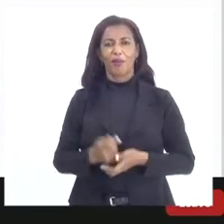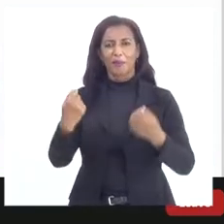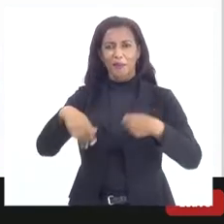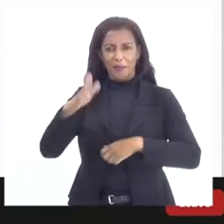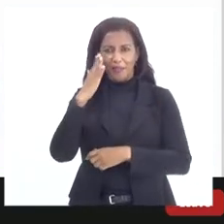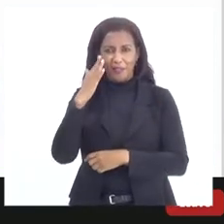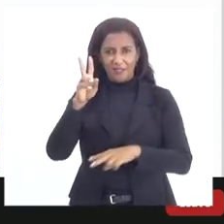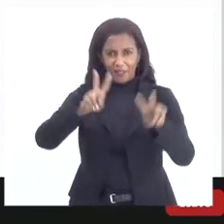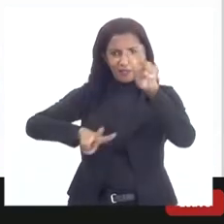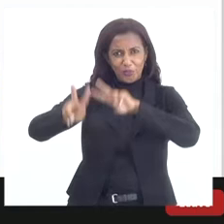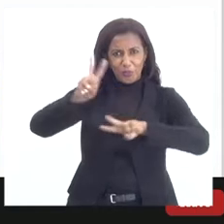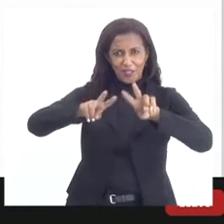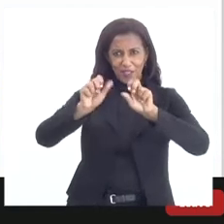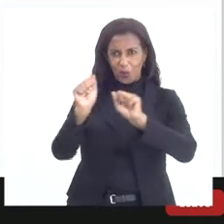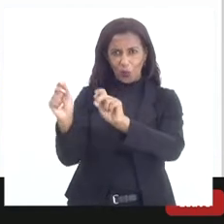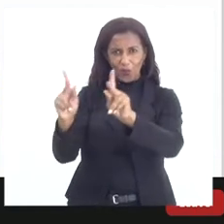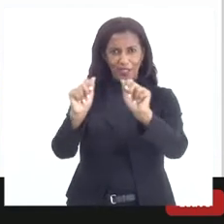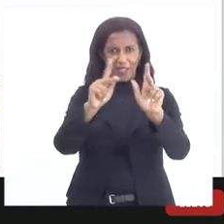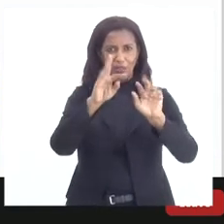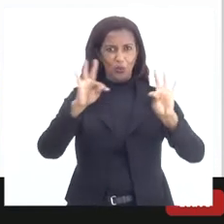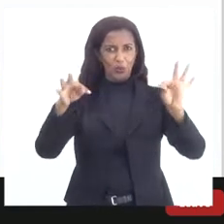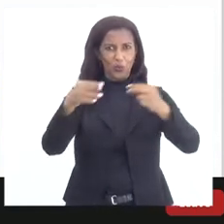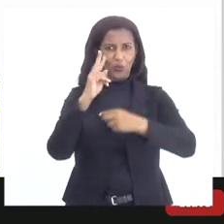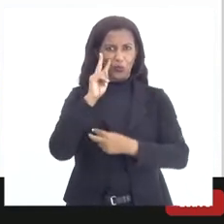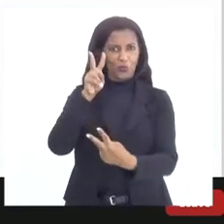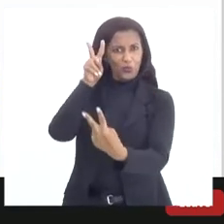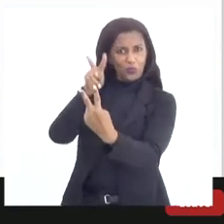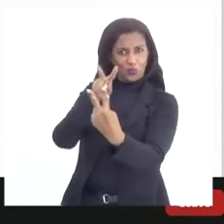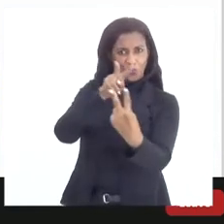mundo conseguindo ver, tá? Todo mundo conseguindo ver?